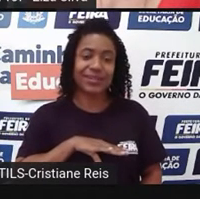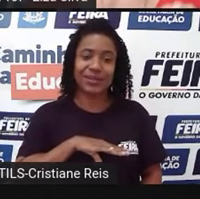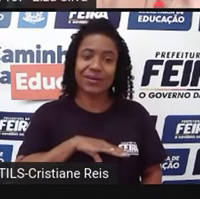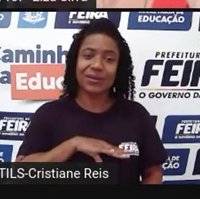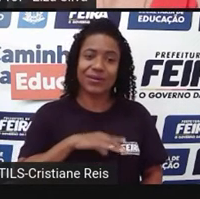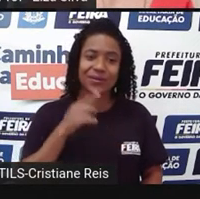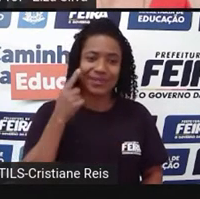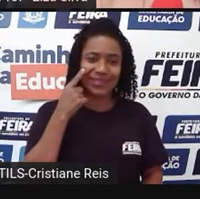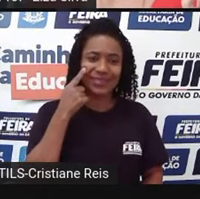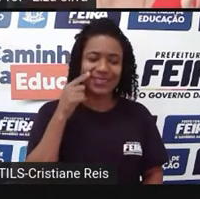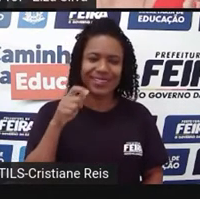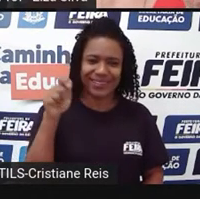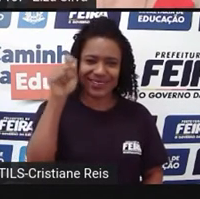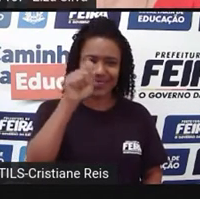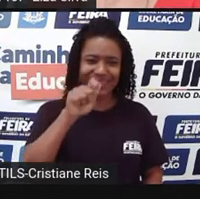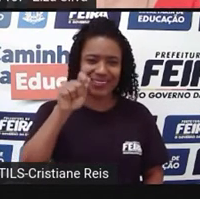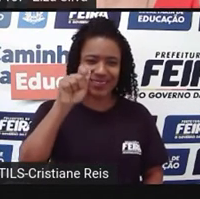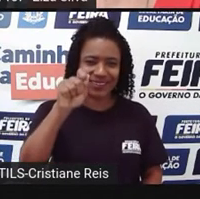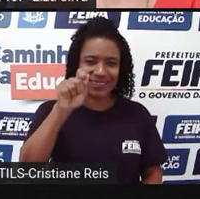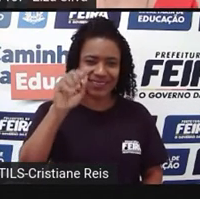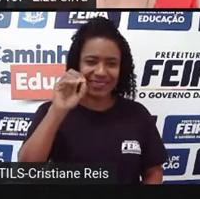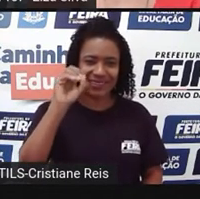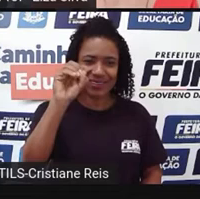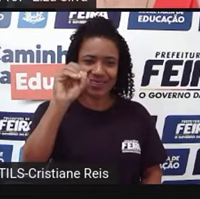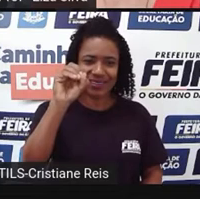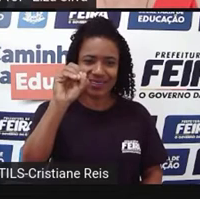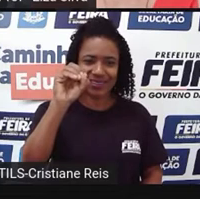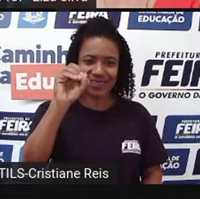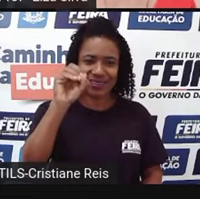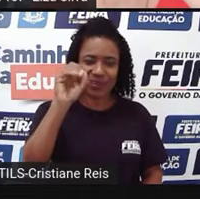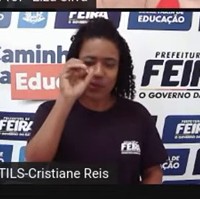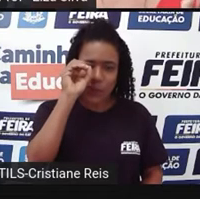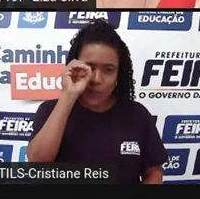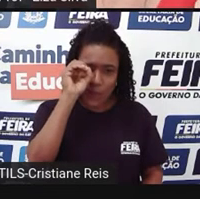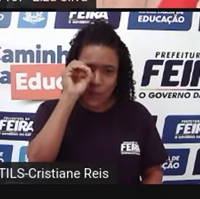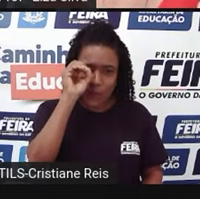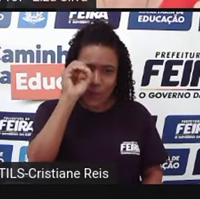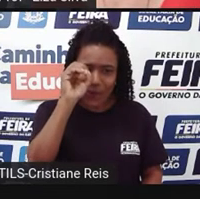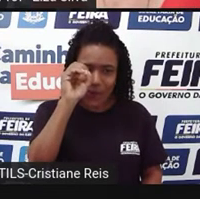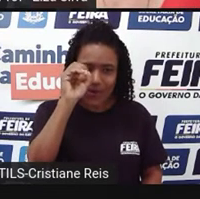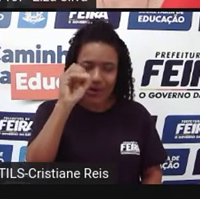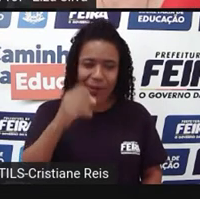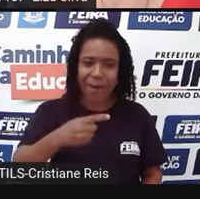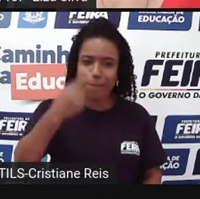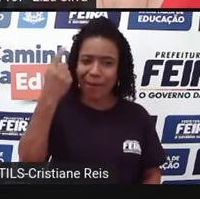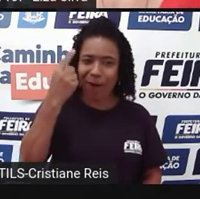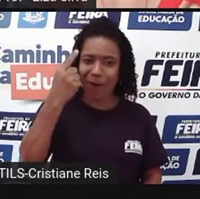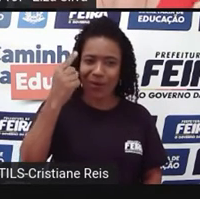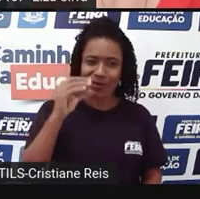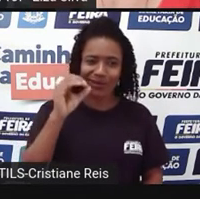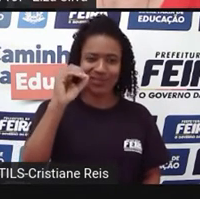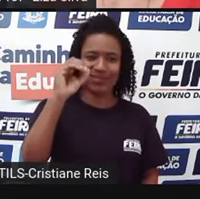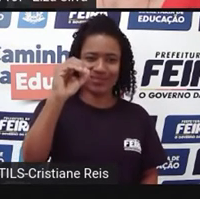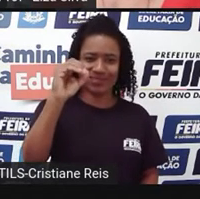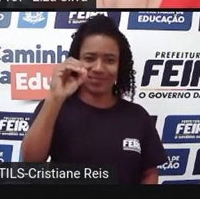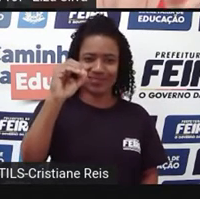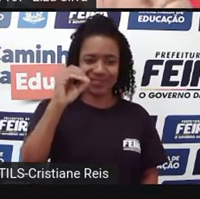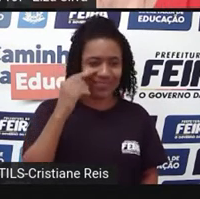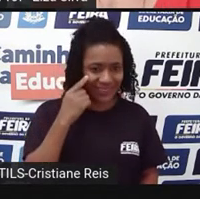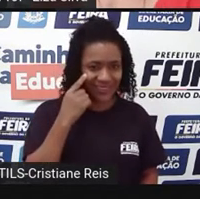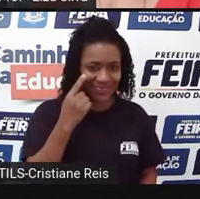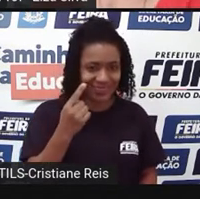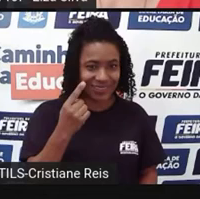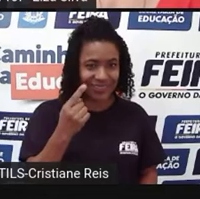nós colocaremos um símbolo né que representa uma letra O bem pequenininha não seria assim mas em inglês